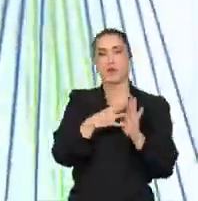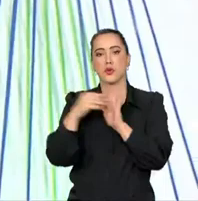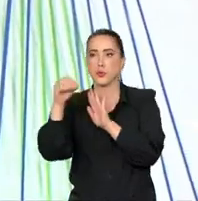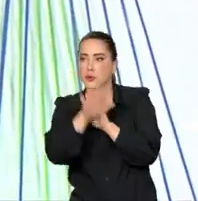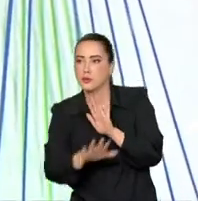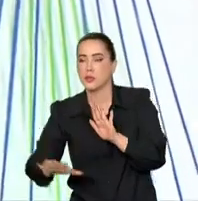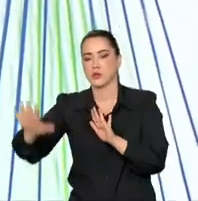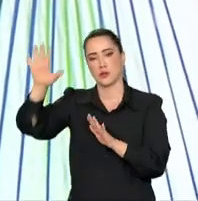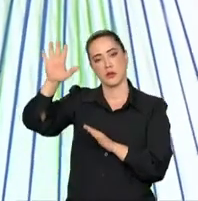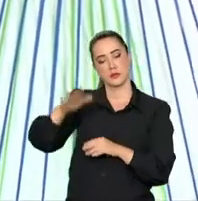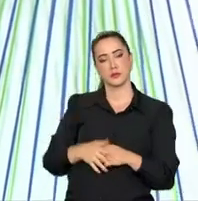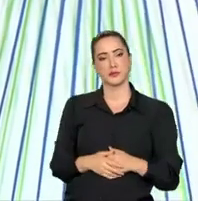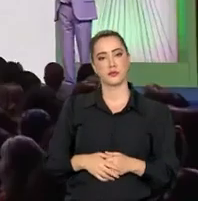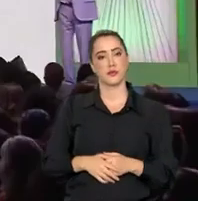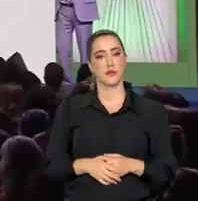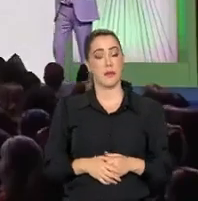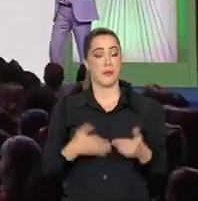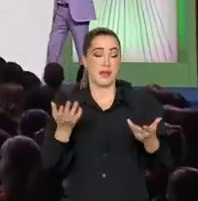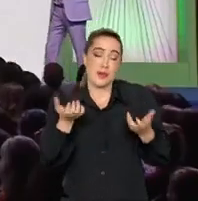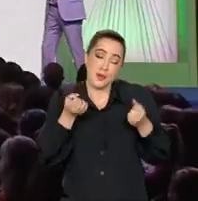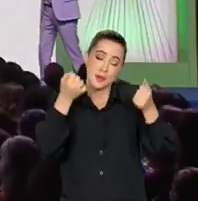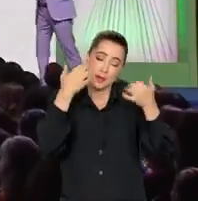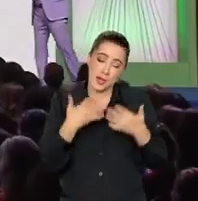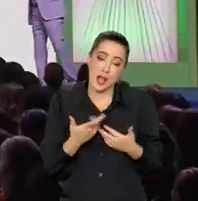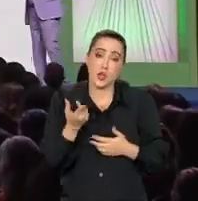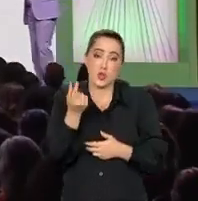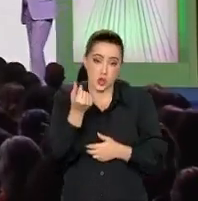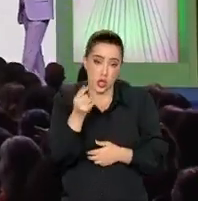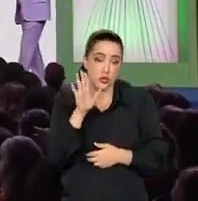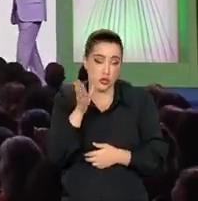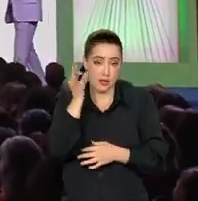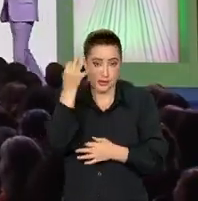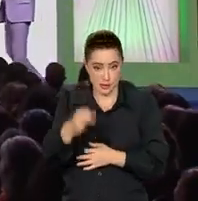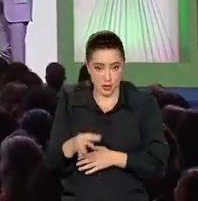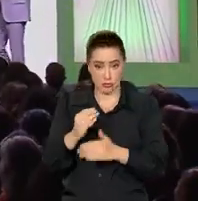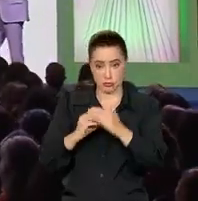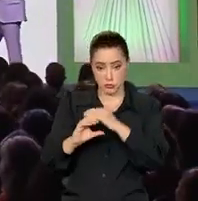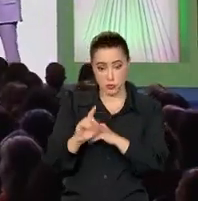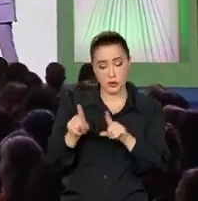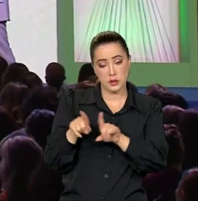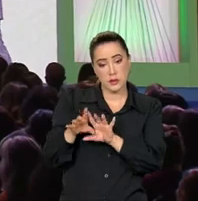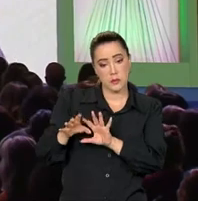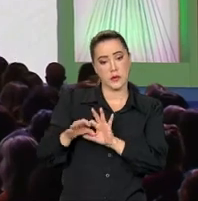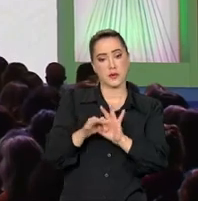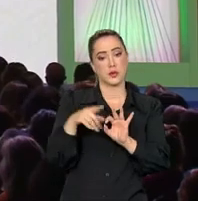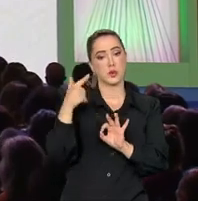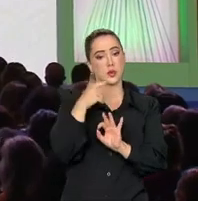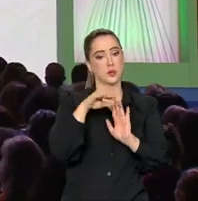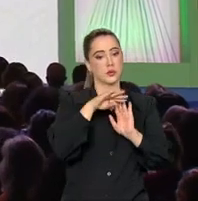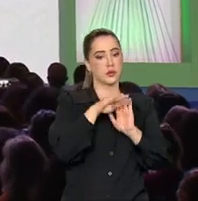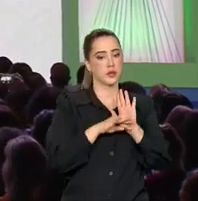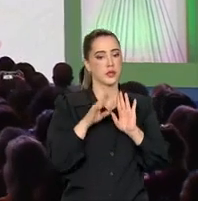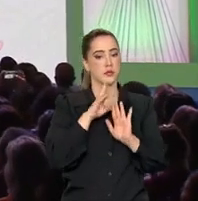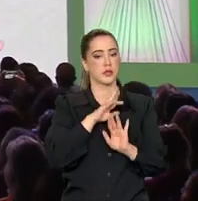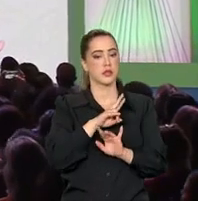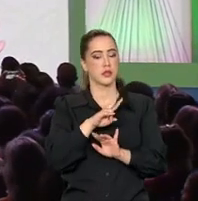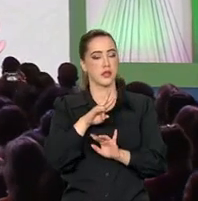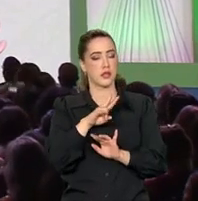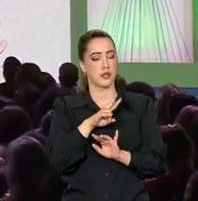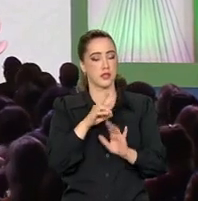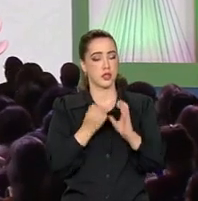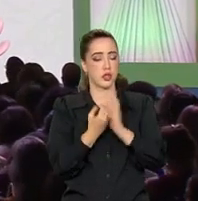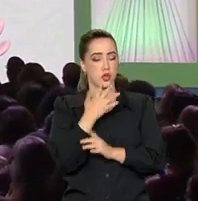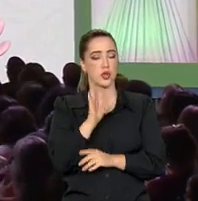estão garantidos. Isso vai se complementar também, se complementa com outro programa que nós lançamos,